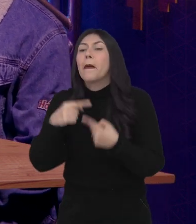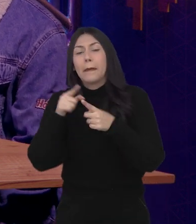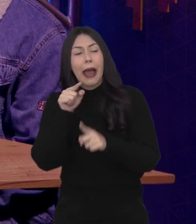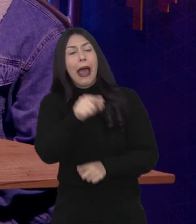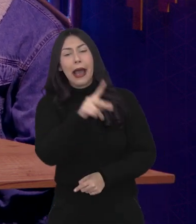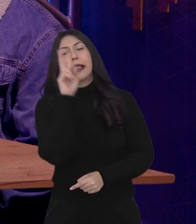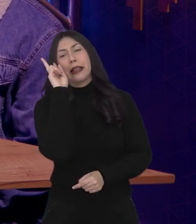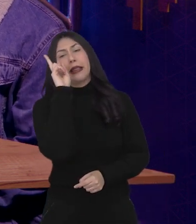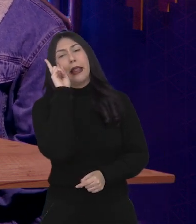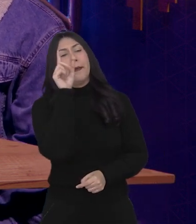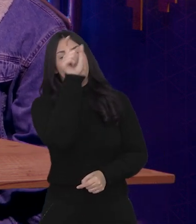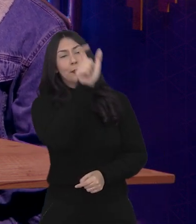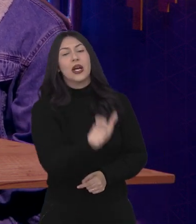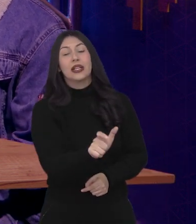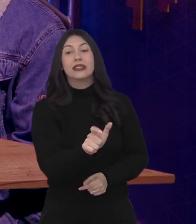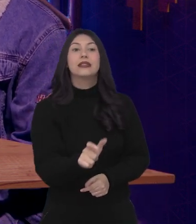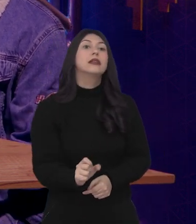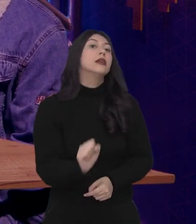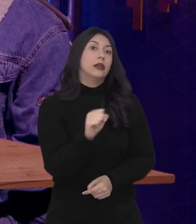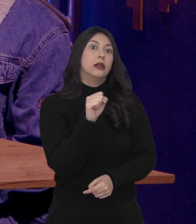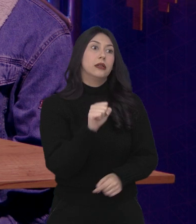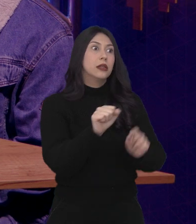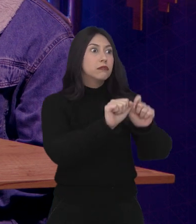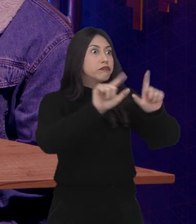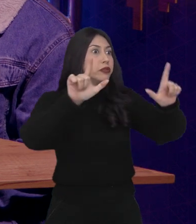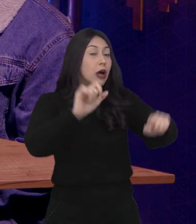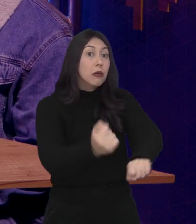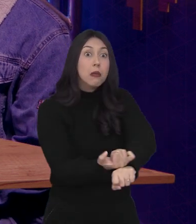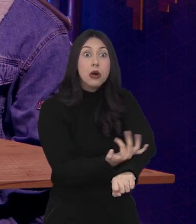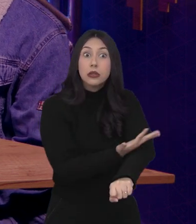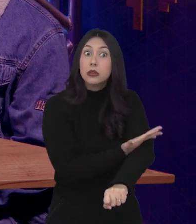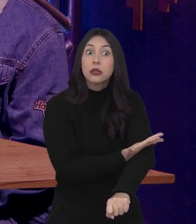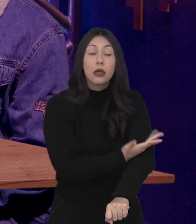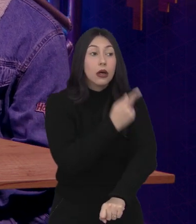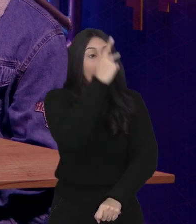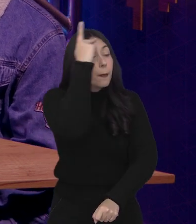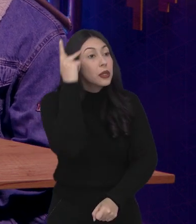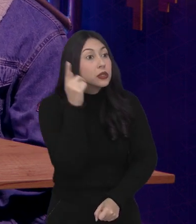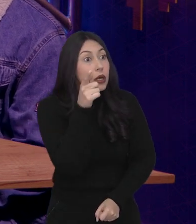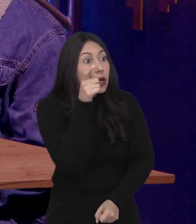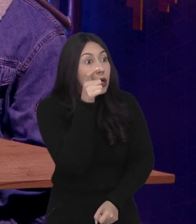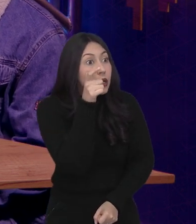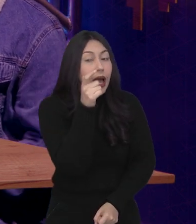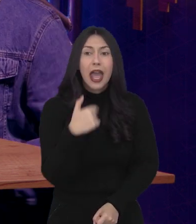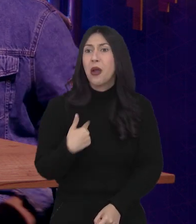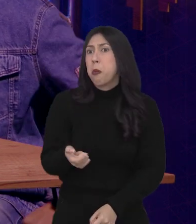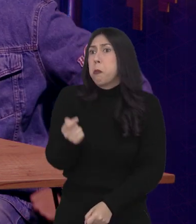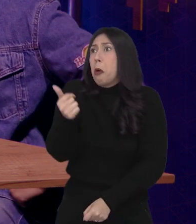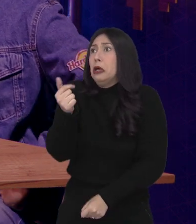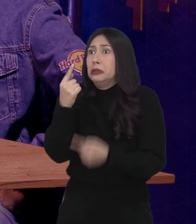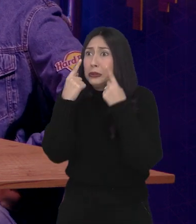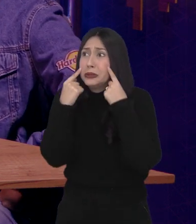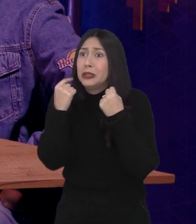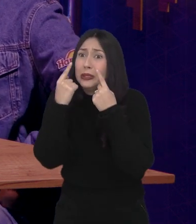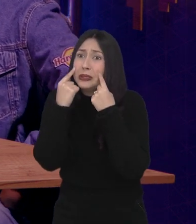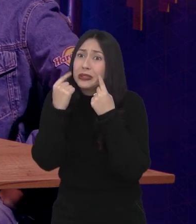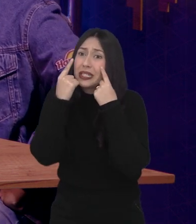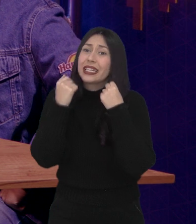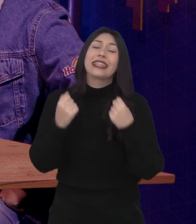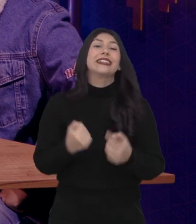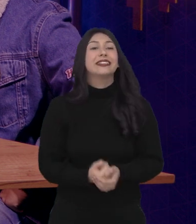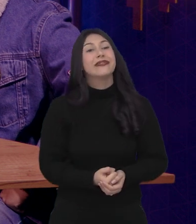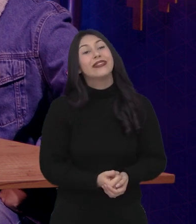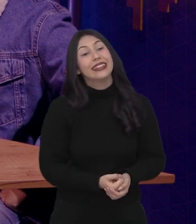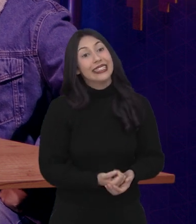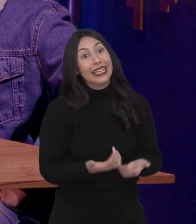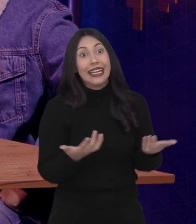dela. Não, eu acredito que essa imagem deva ter emocionado todo mundo que assistiu no momento. Nossa, quase chorei quando eu revi para fazer o